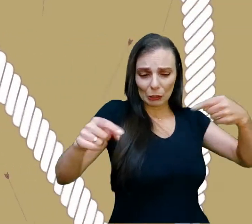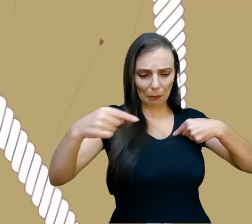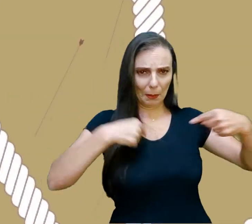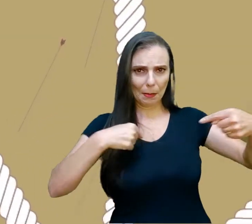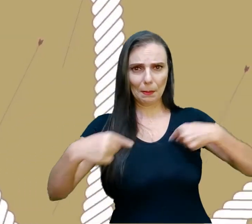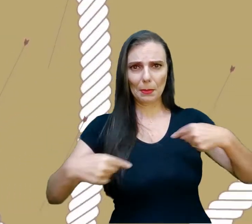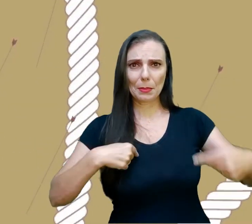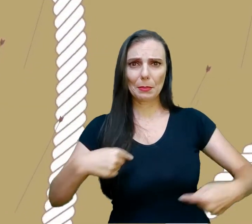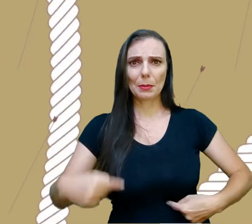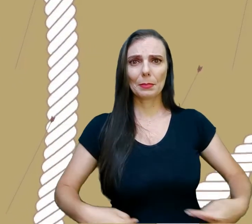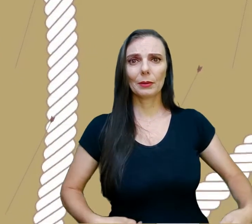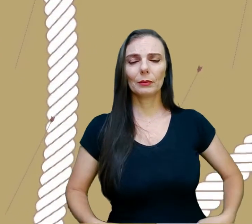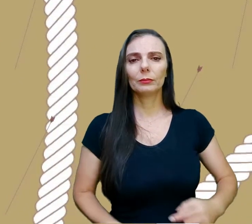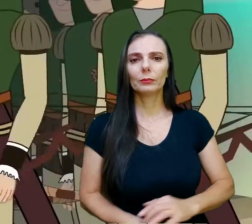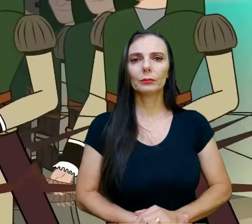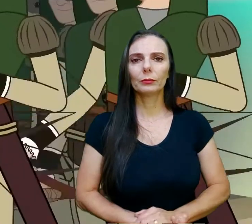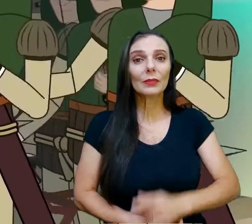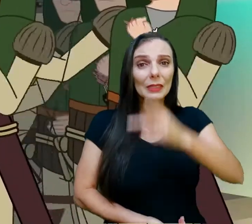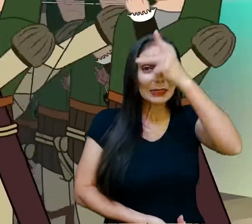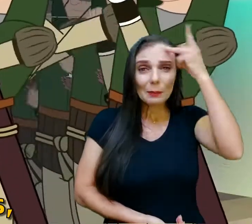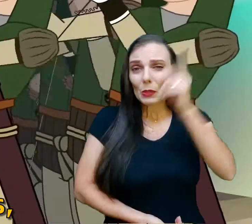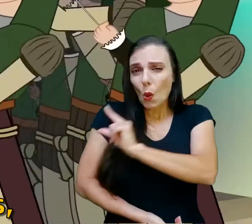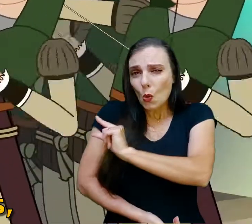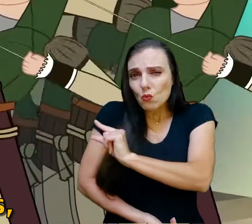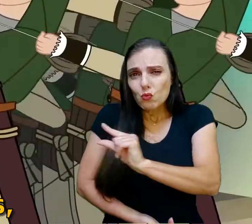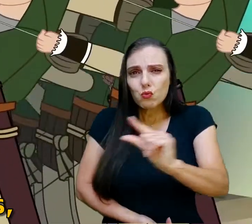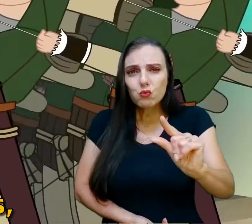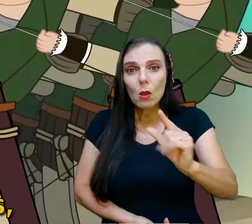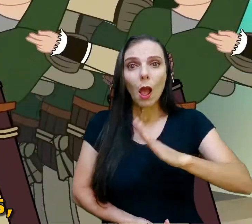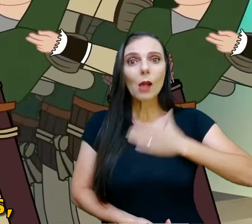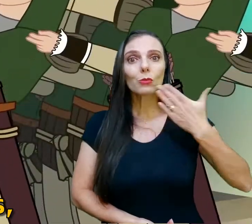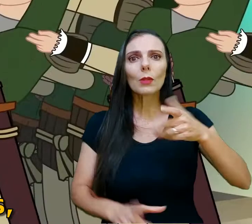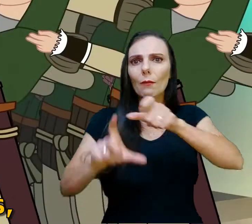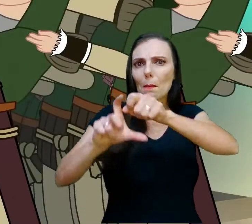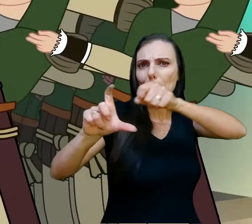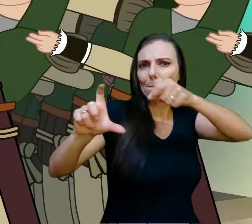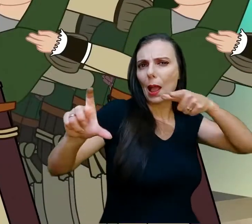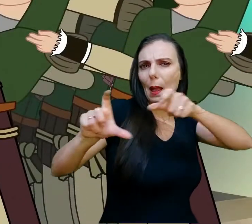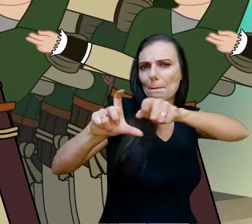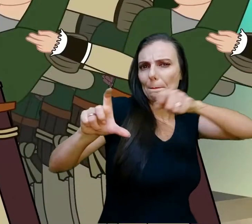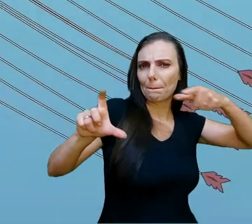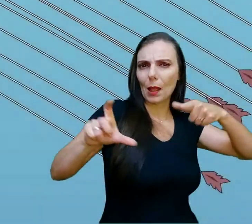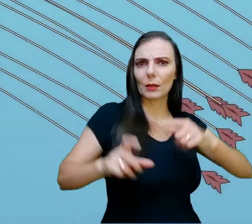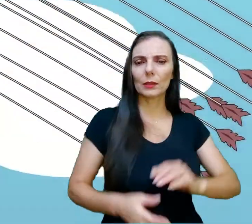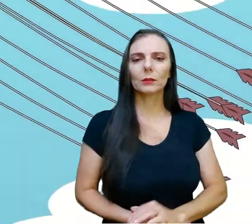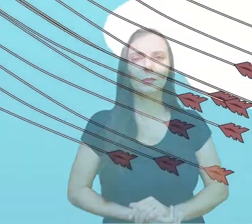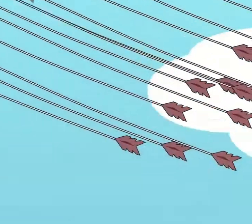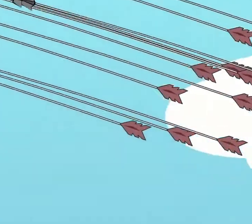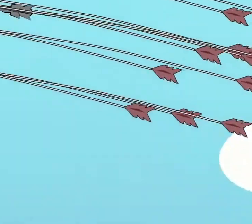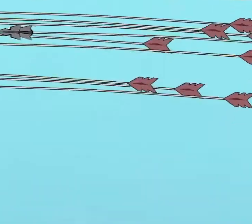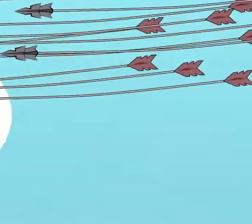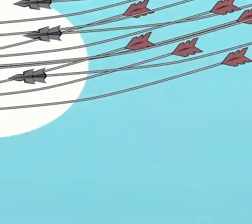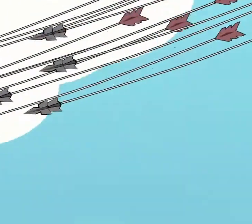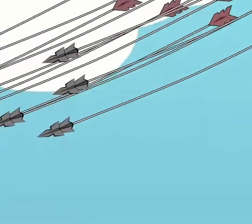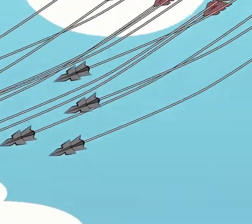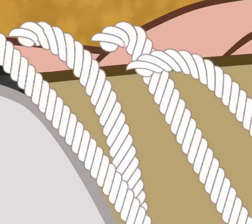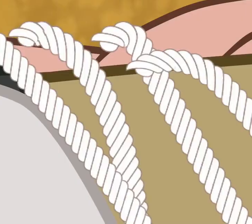estava coberto por minúsculas flechas. As pessoas, muito assustadas, jogavam flechas nele.